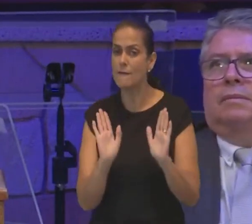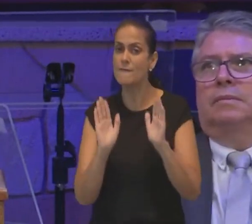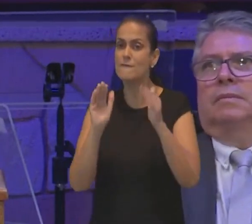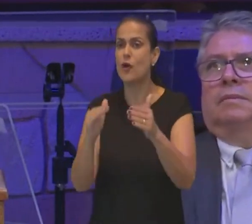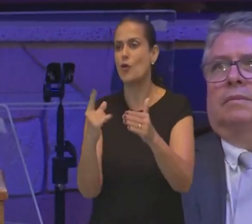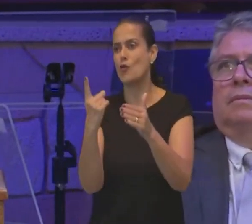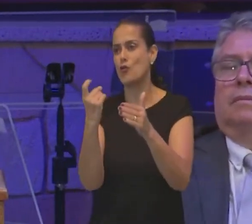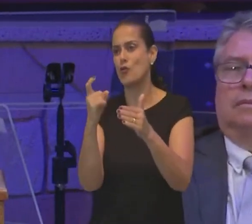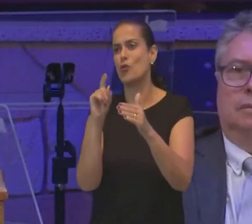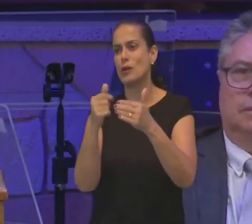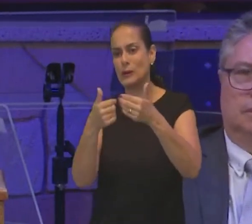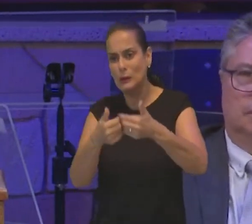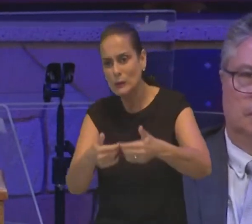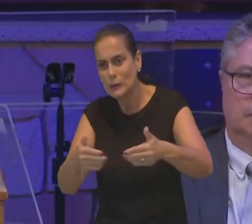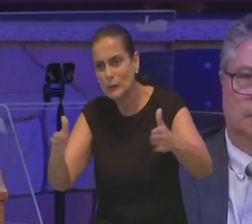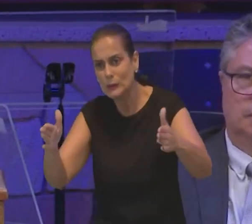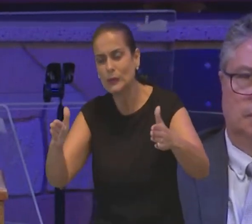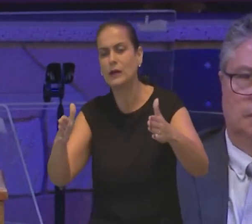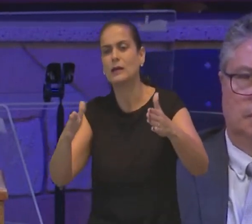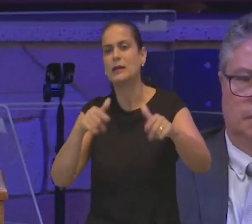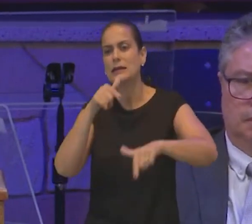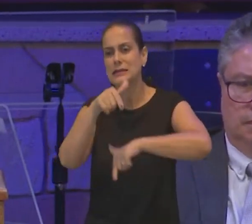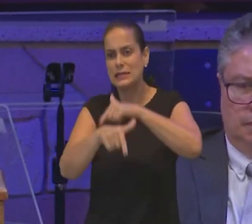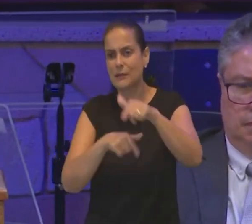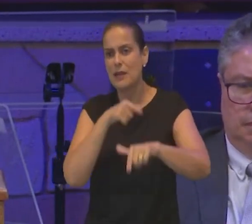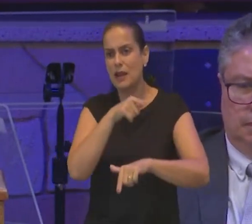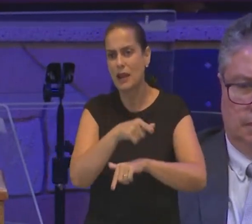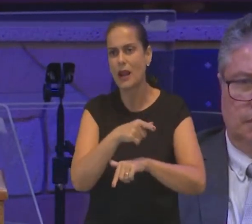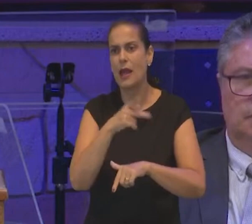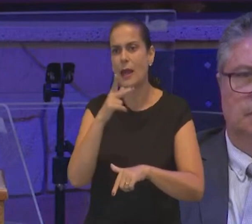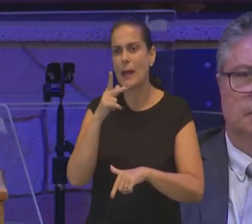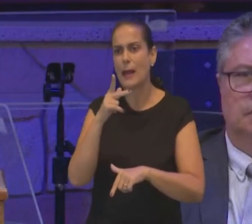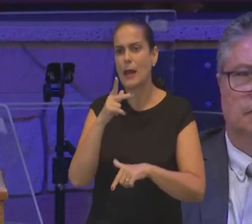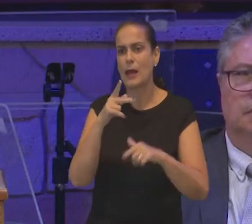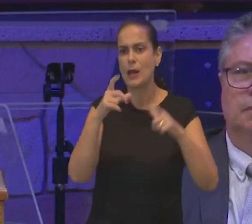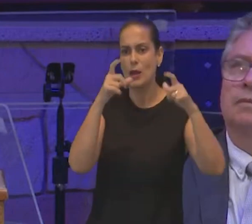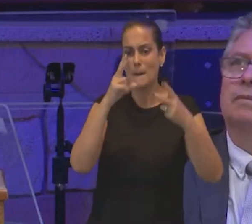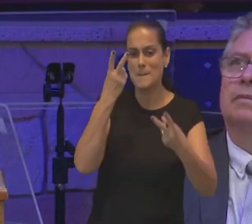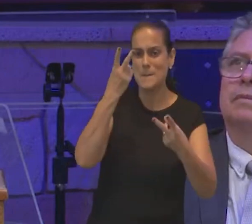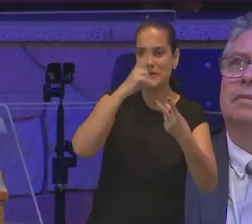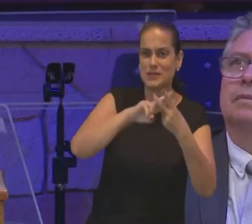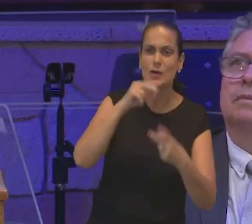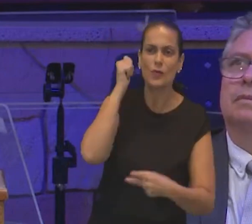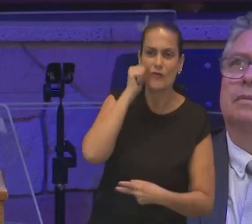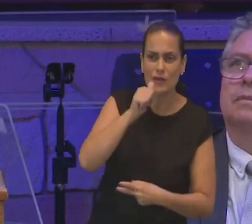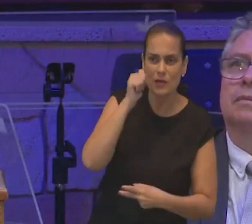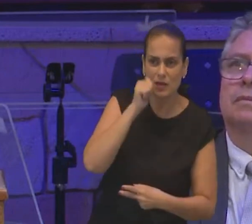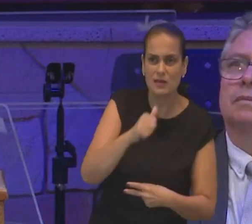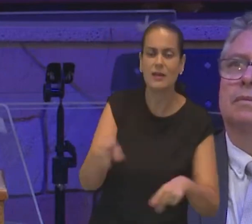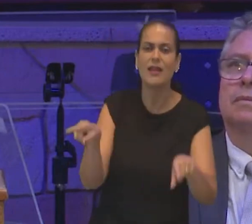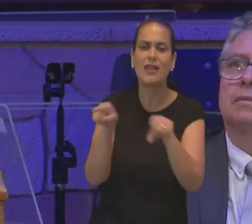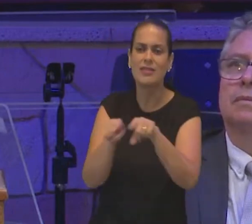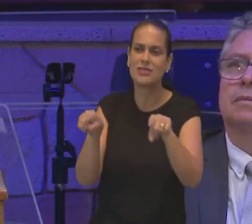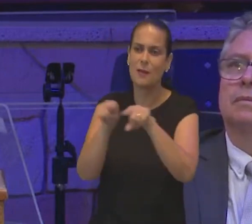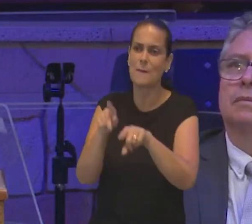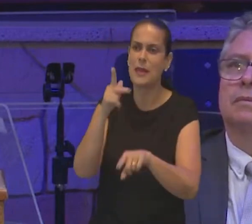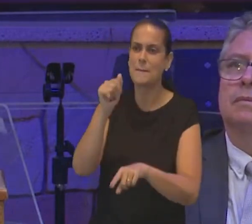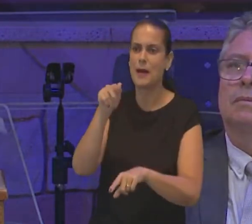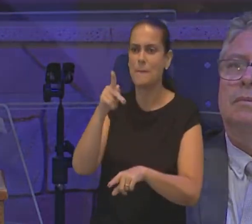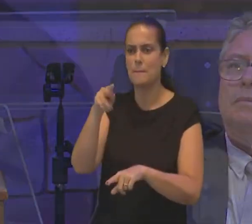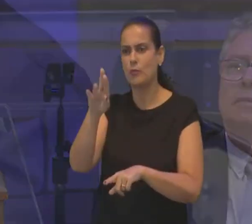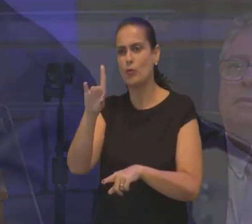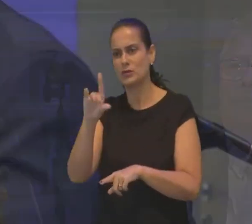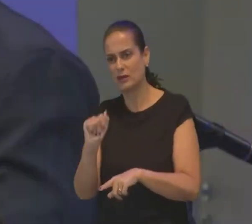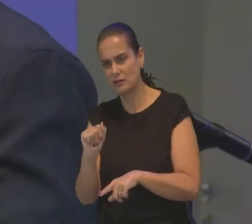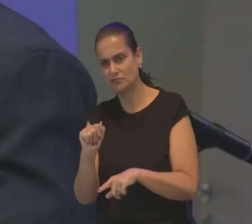foco, né? Abrir trabalho ali na Colmeia, na Papuda, e reforçar, dar um gás para os irmãos